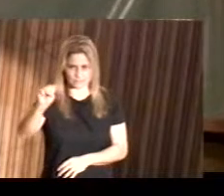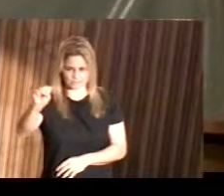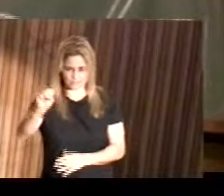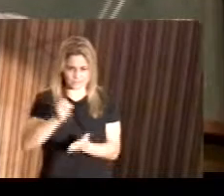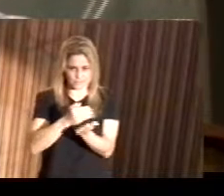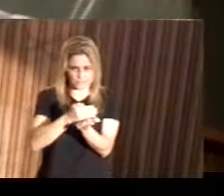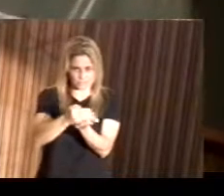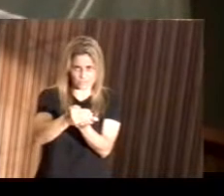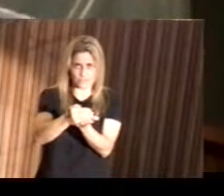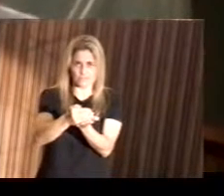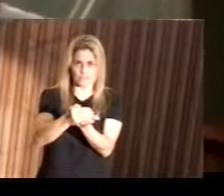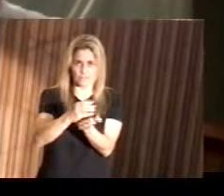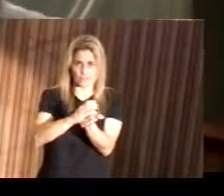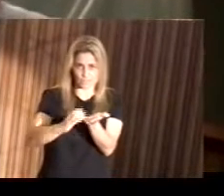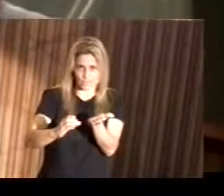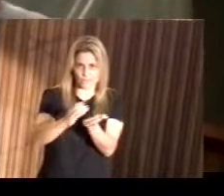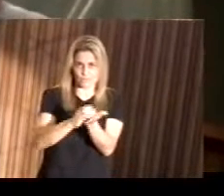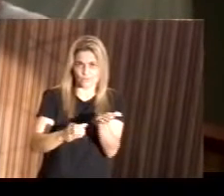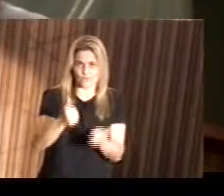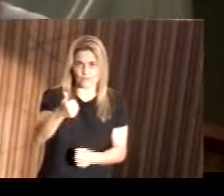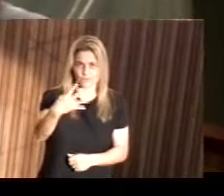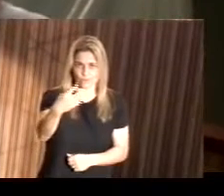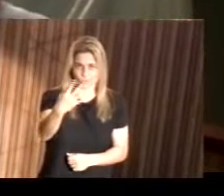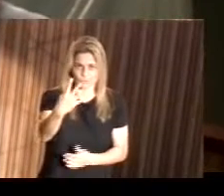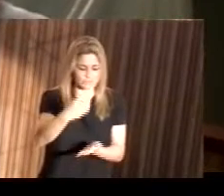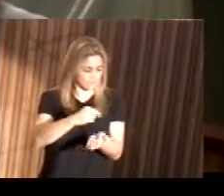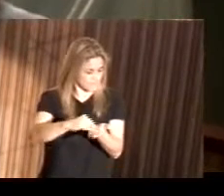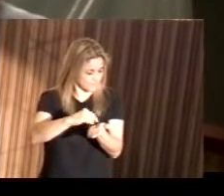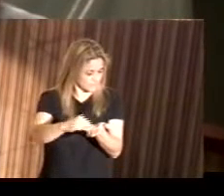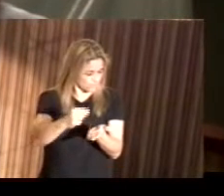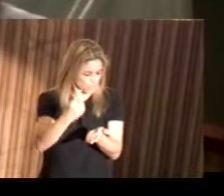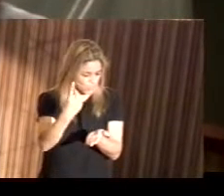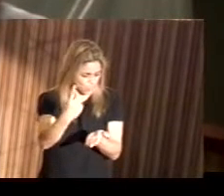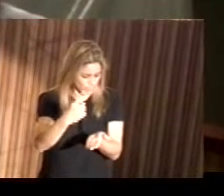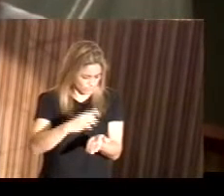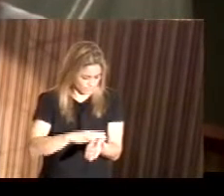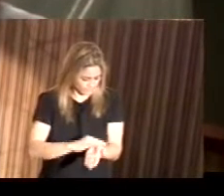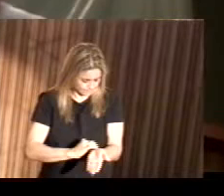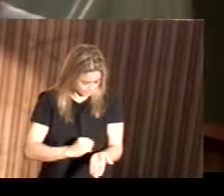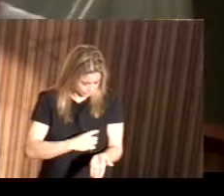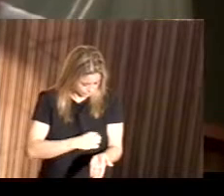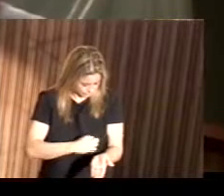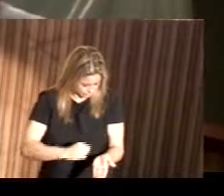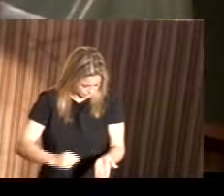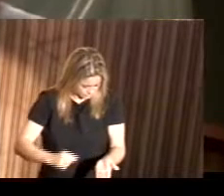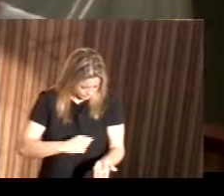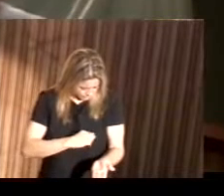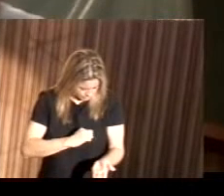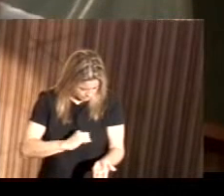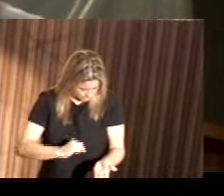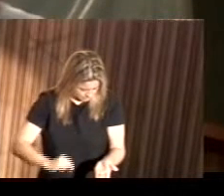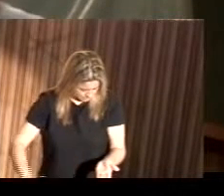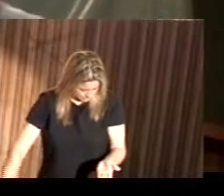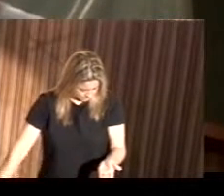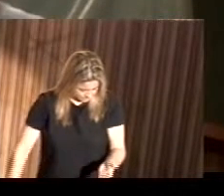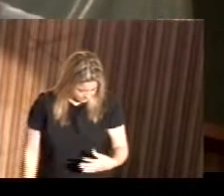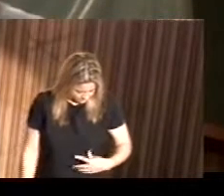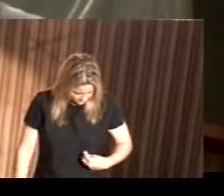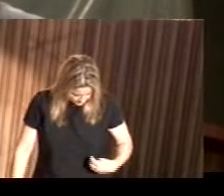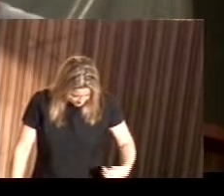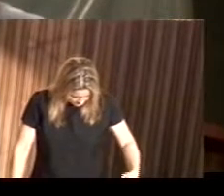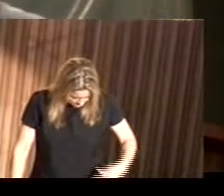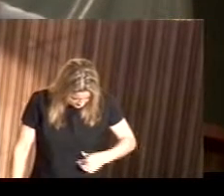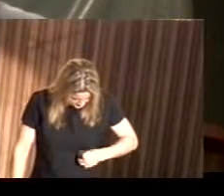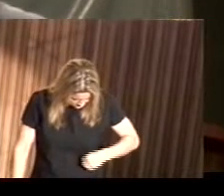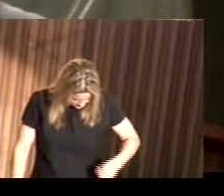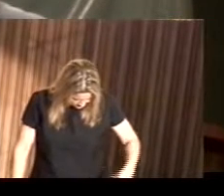Gênesis 14, a partir do verso 1. Nós vamos começar a estudar esse texto agora e